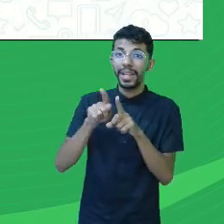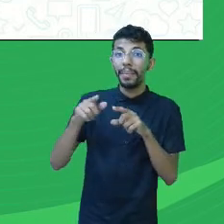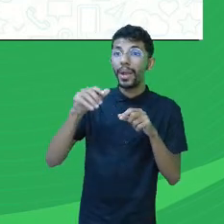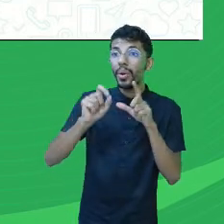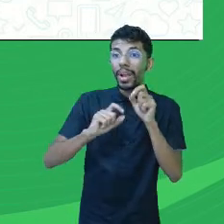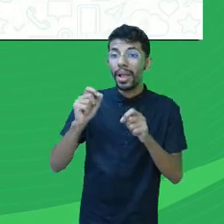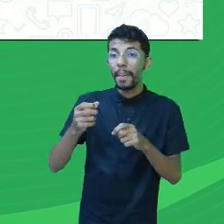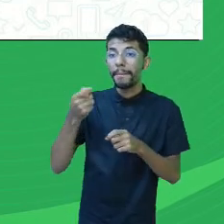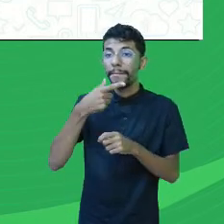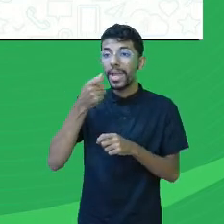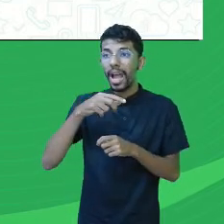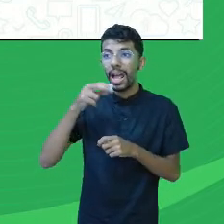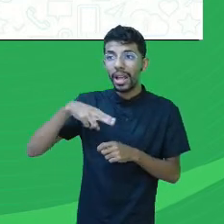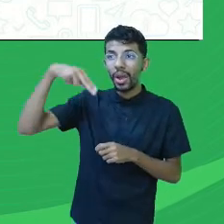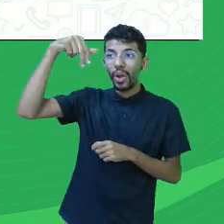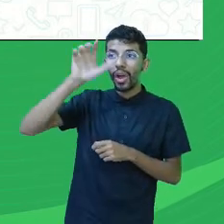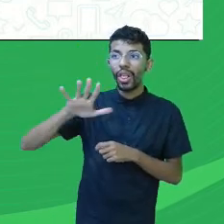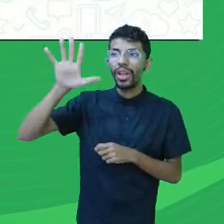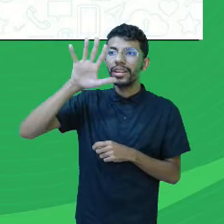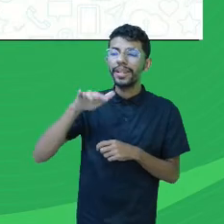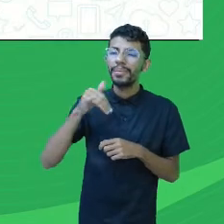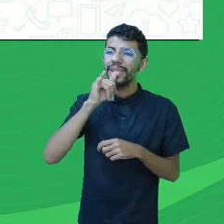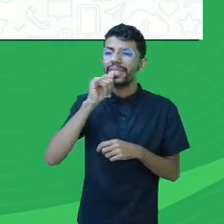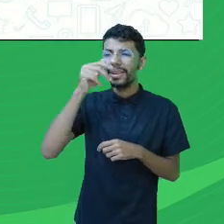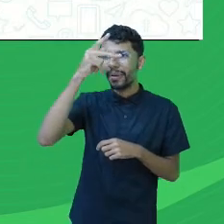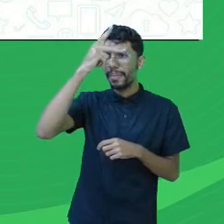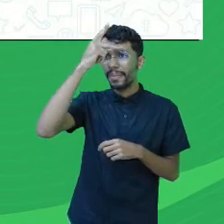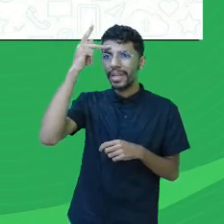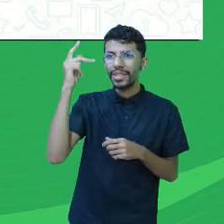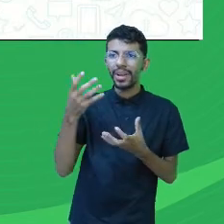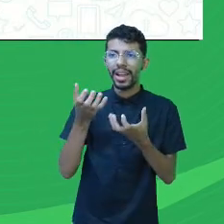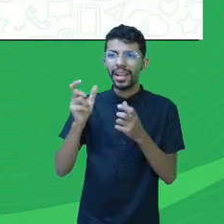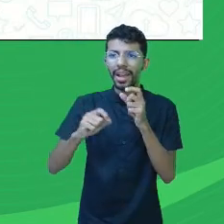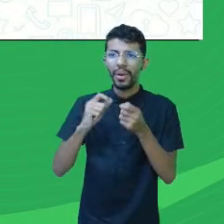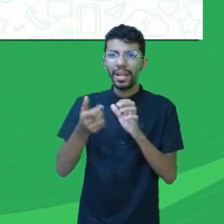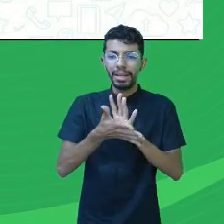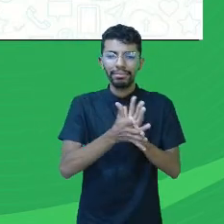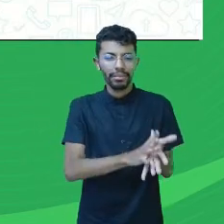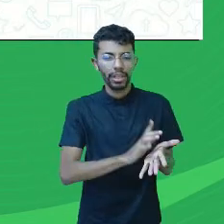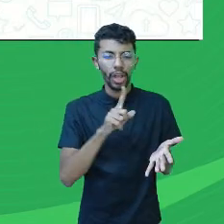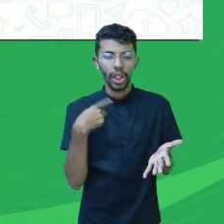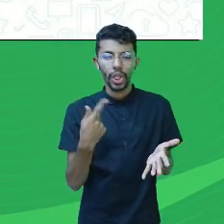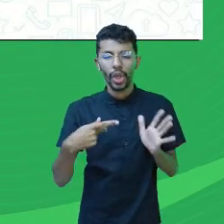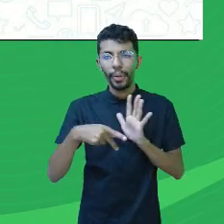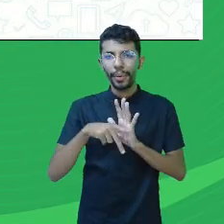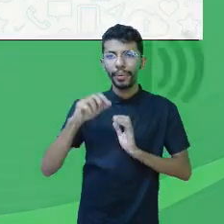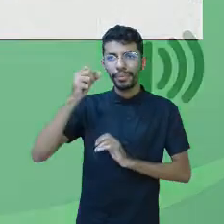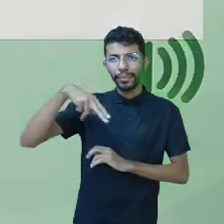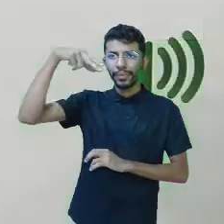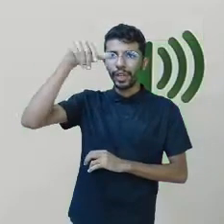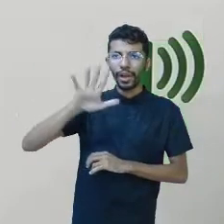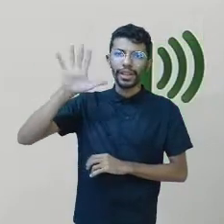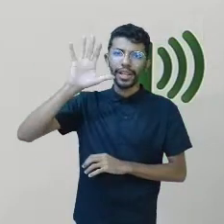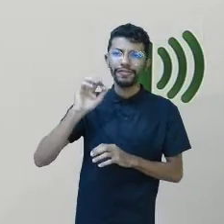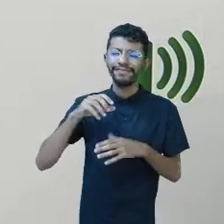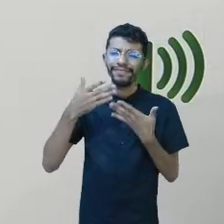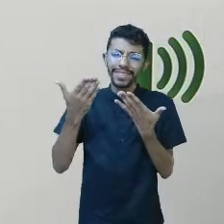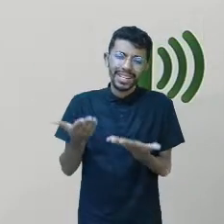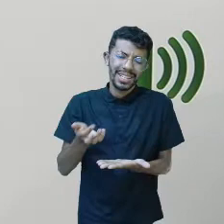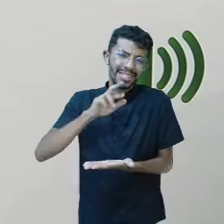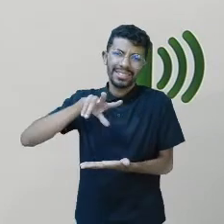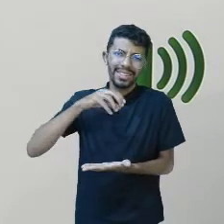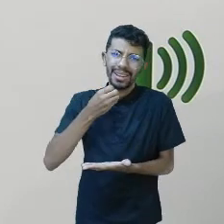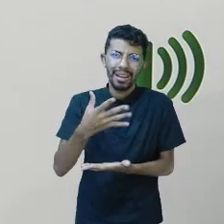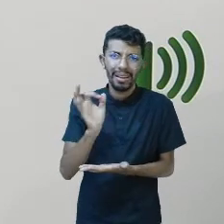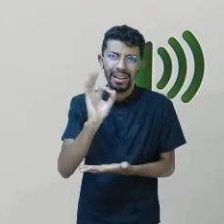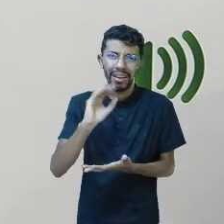nordestinos, não é? As pessoas querendo depreciar nós que somos aqui do Nordeste. E isso, gente, não é bom. Como eu disse para vocês, o